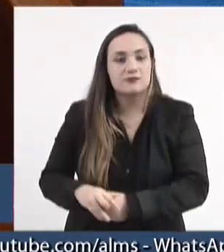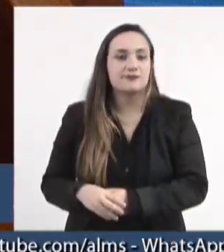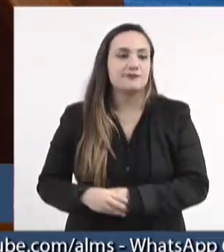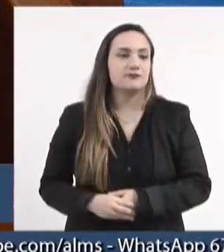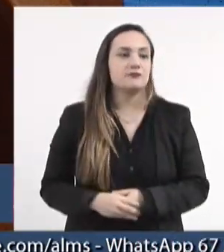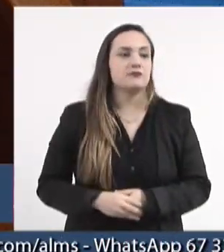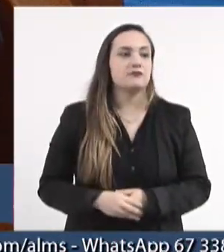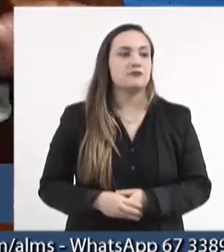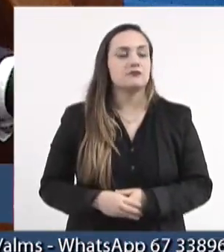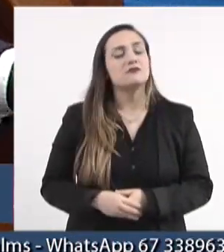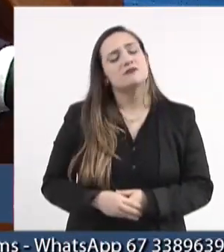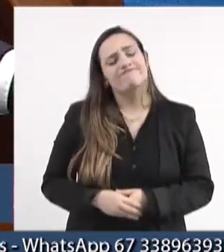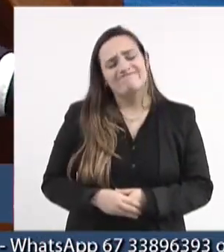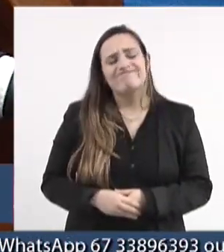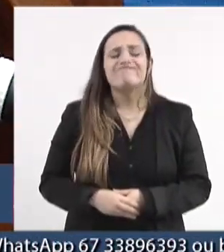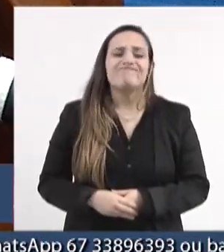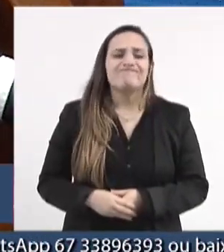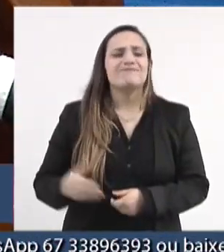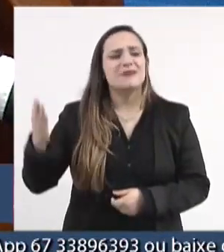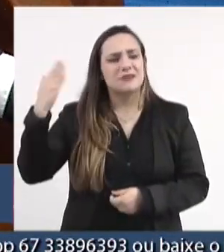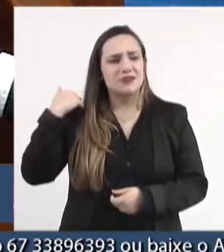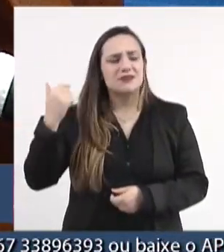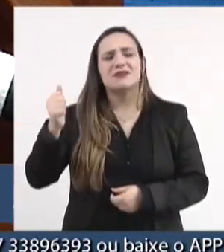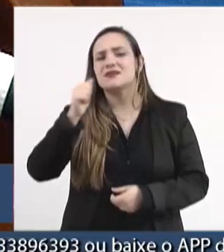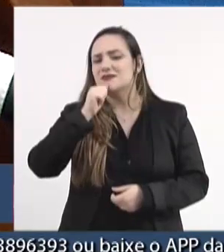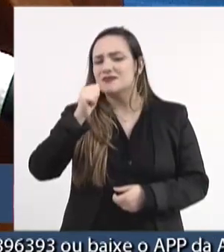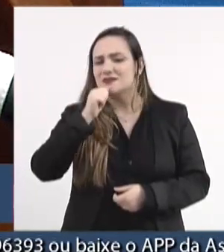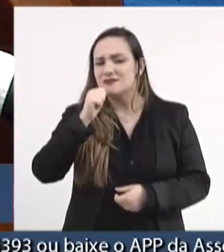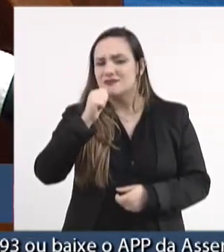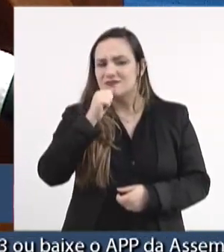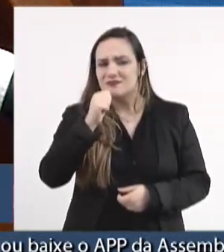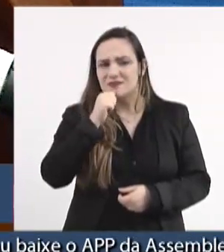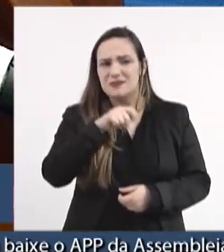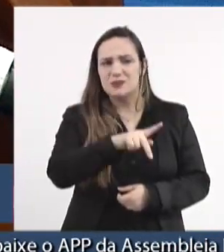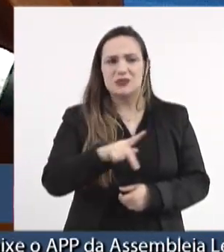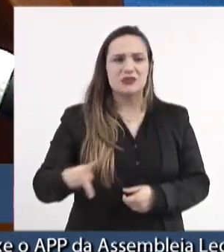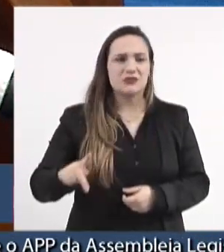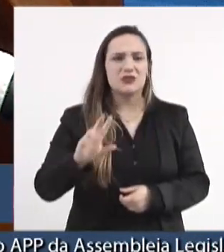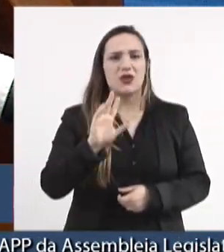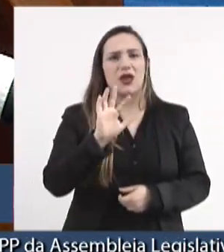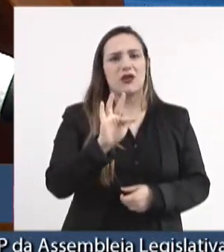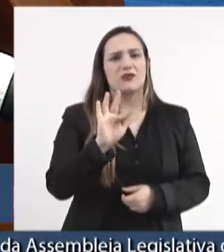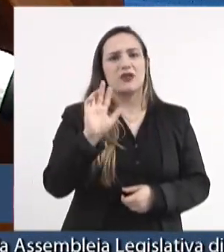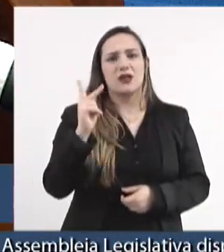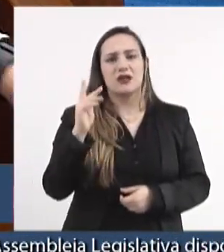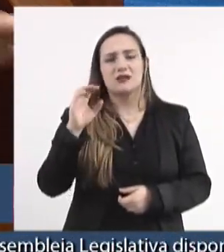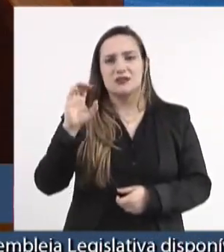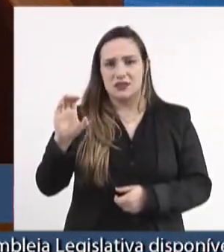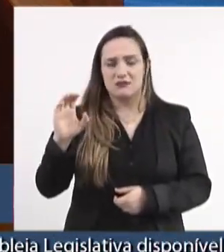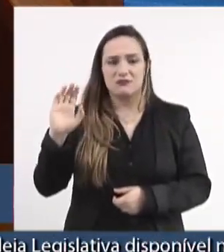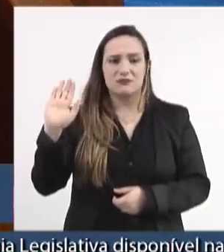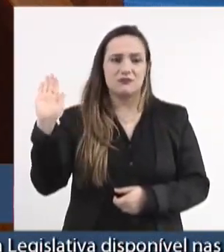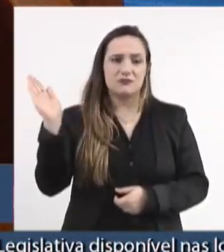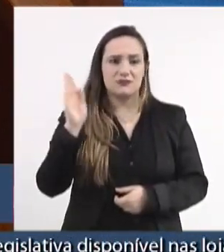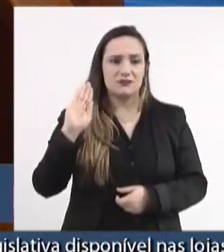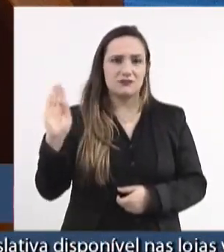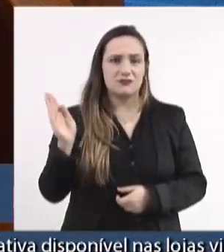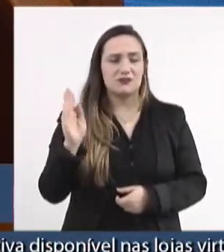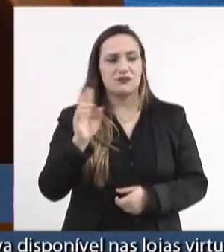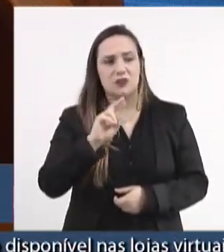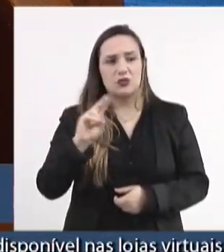No passado, ainda na época do Fernando Henrique, era território da